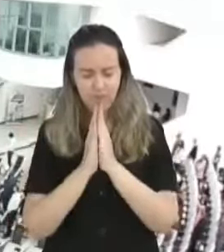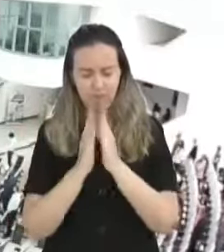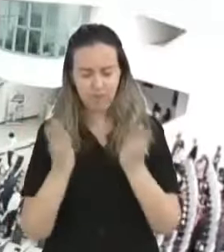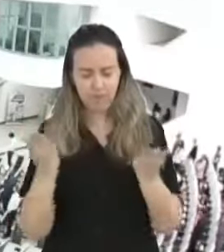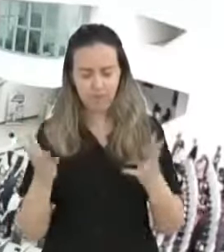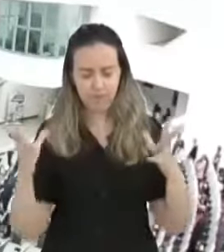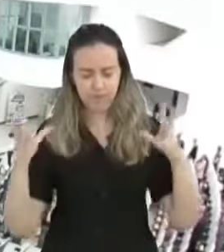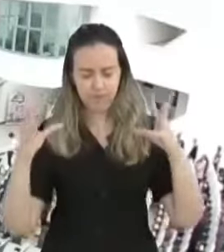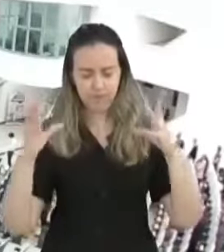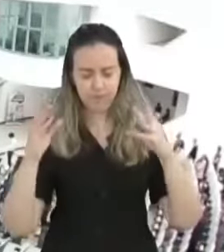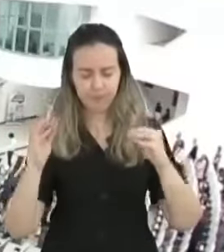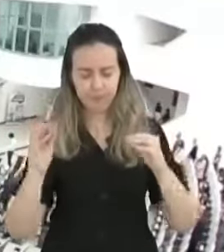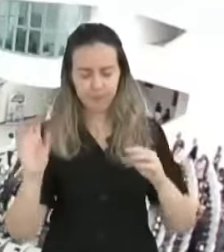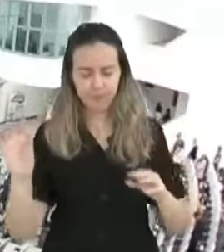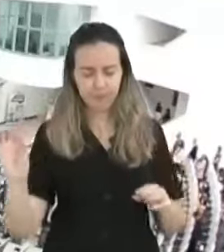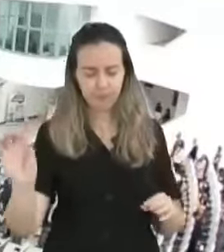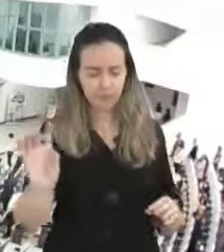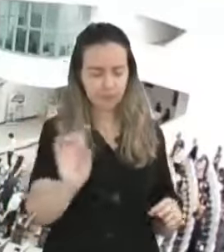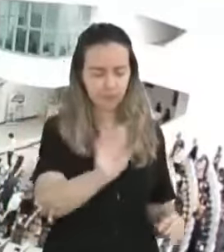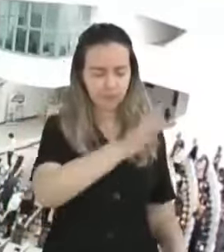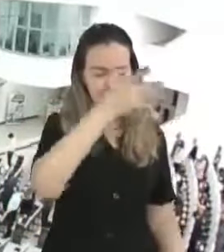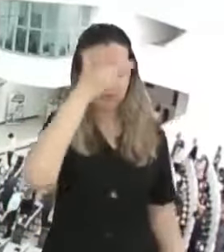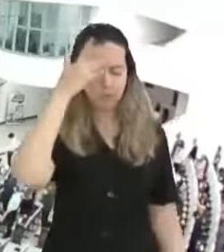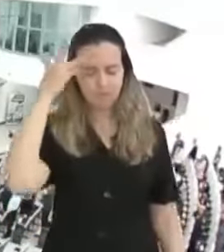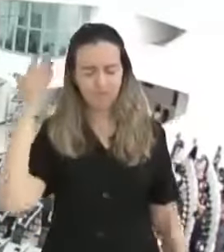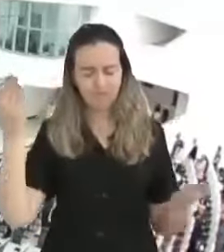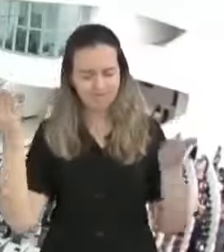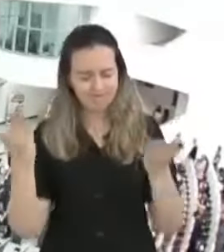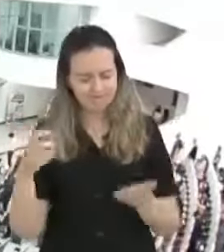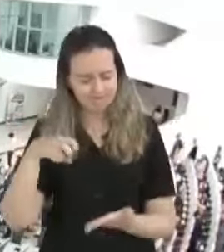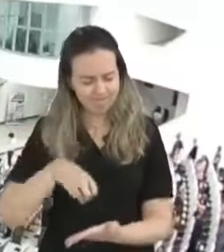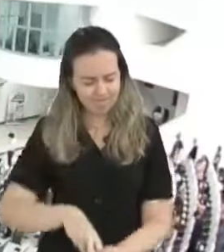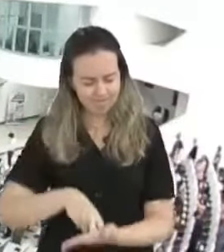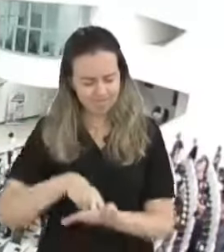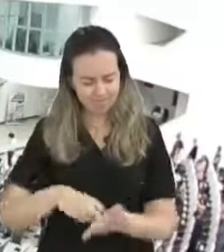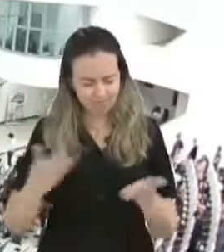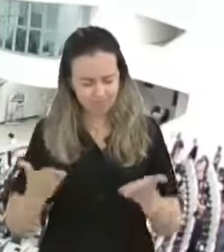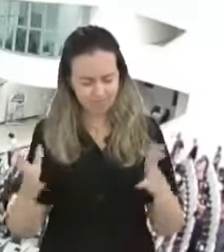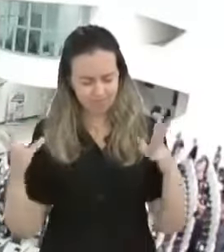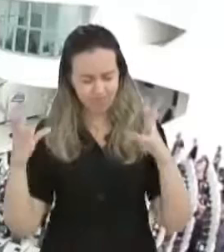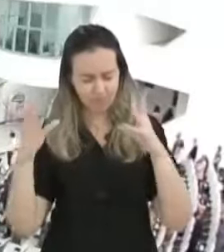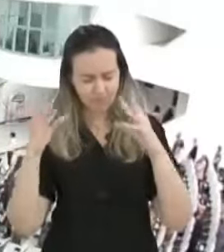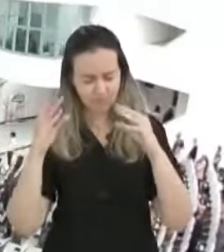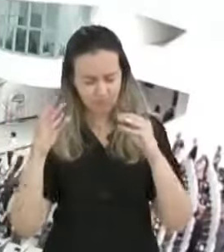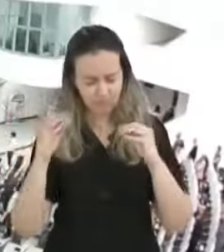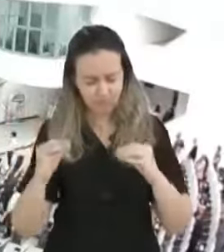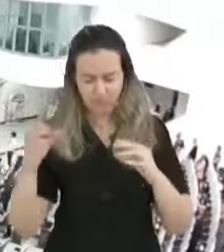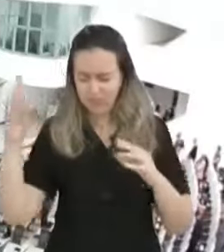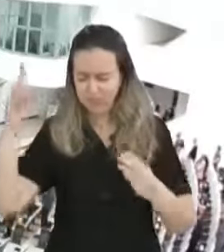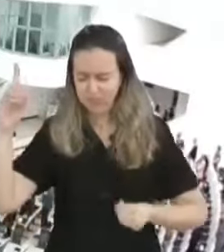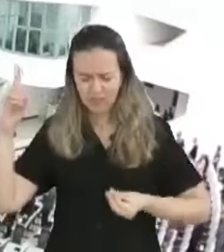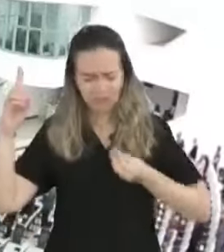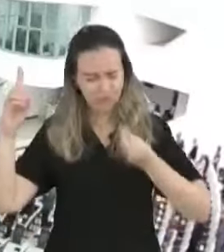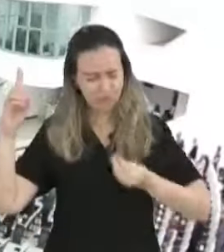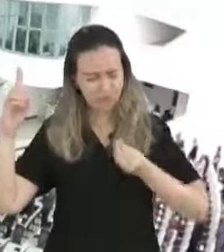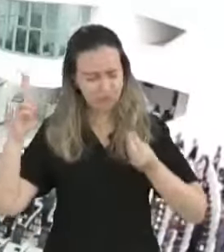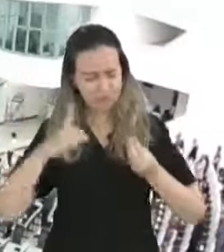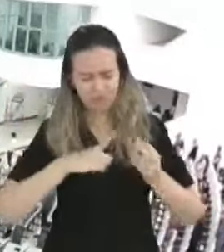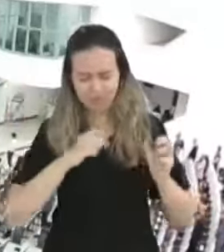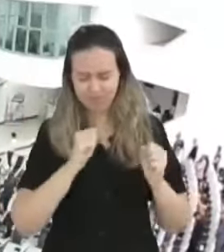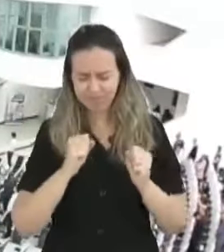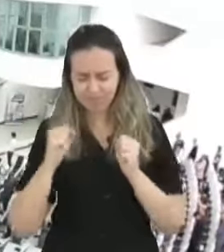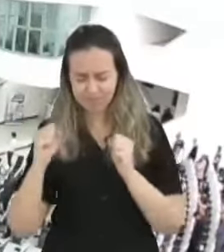neste momento, por cada um dos teus filhos que vieram aqui na frente. Esta serva do Deus vivo, que tem